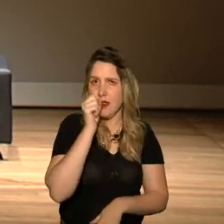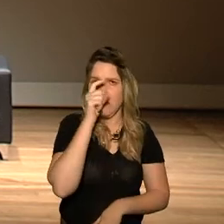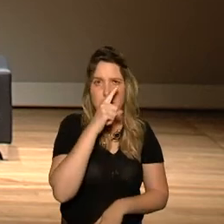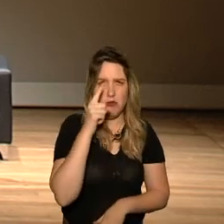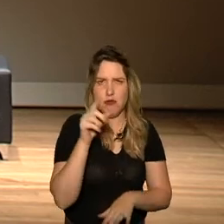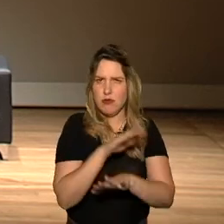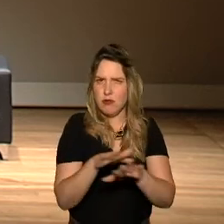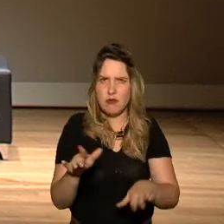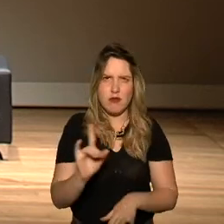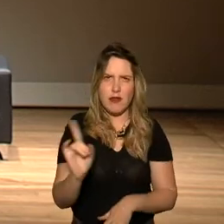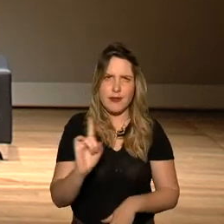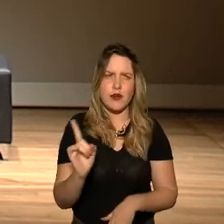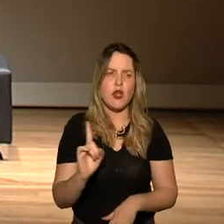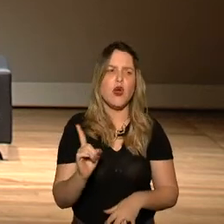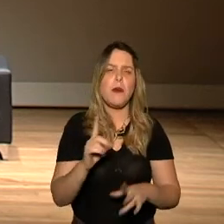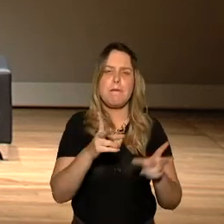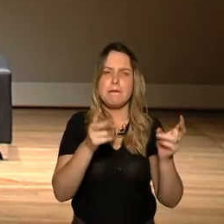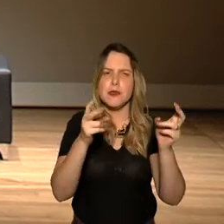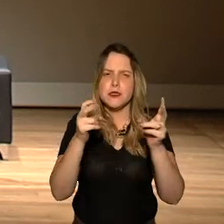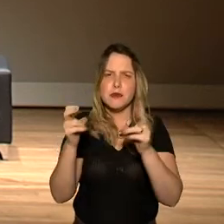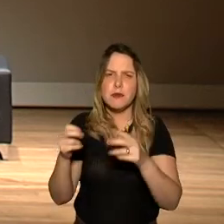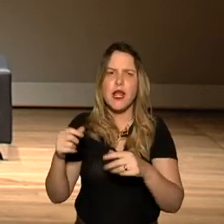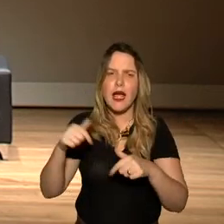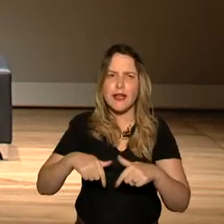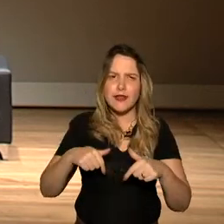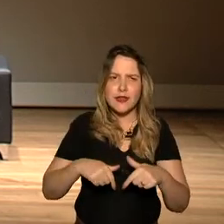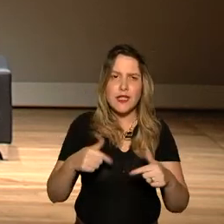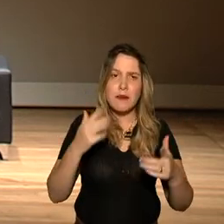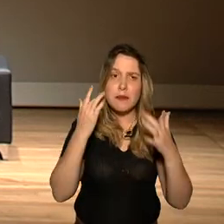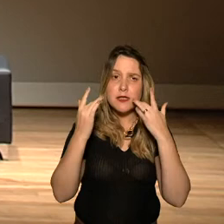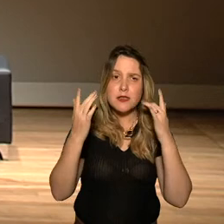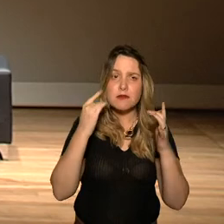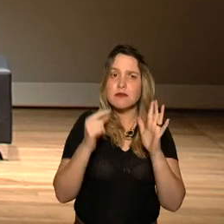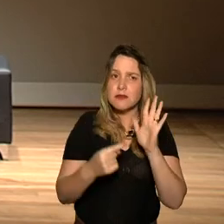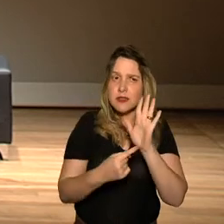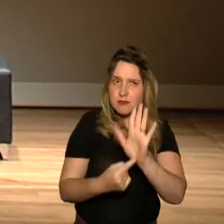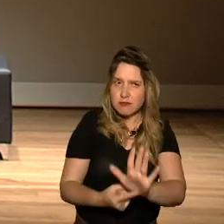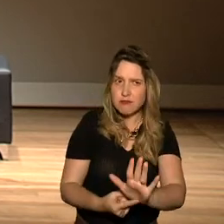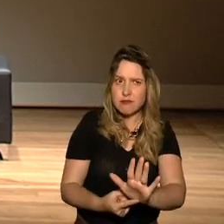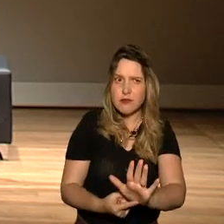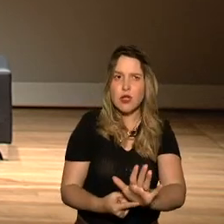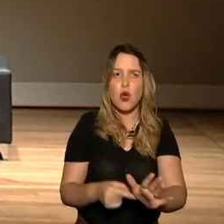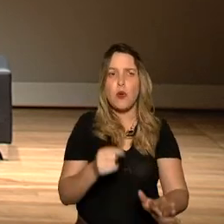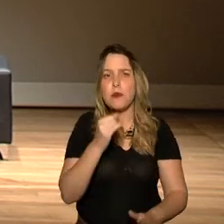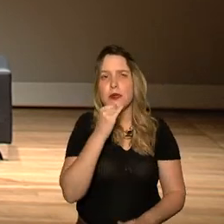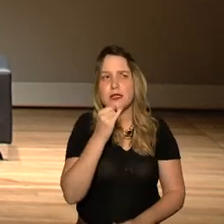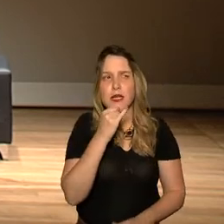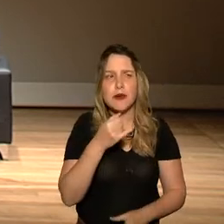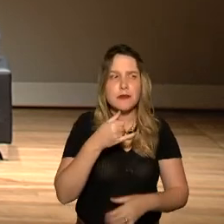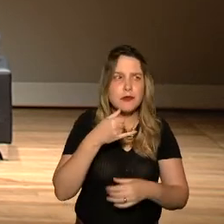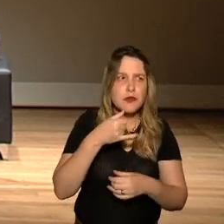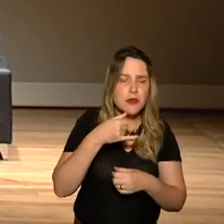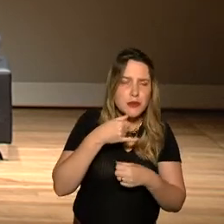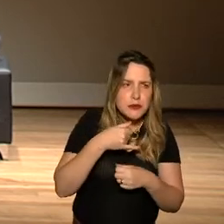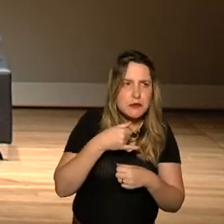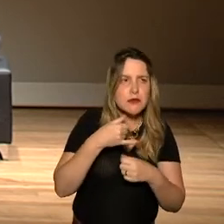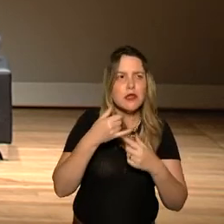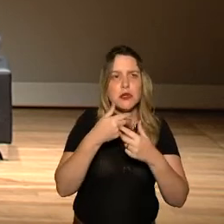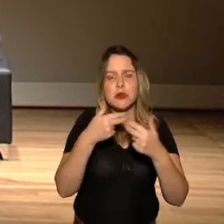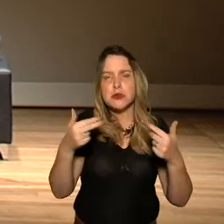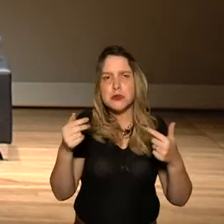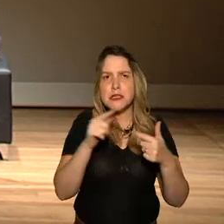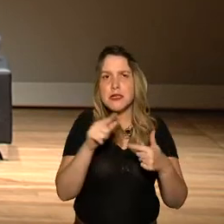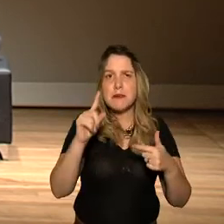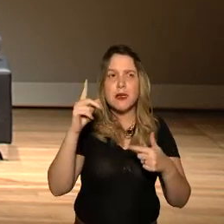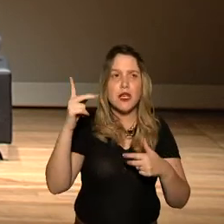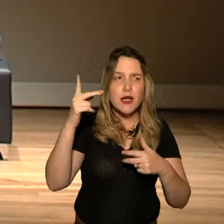deparo muito com essa questão por exemplo aqui foi uma apresentação única do saci no final de semana e eu tô fazendo o ciclo do